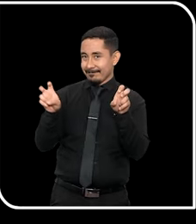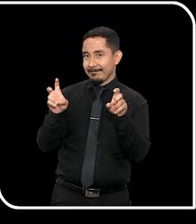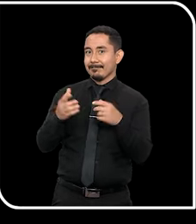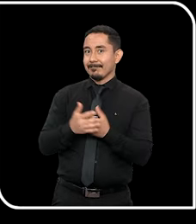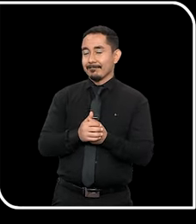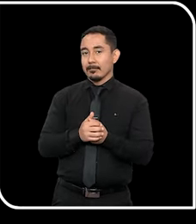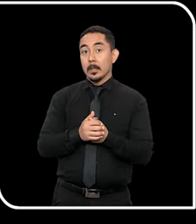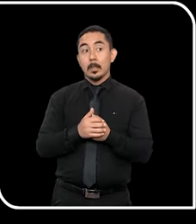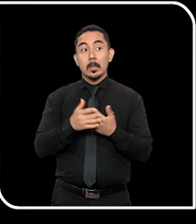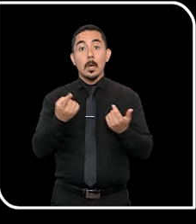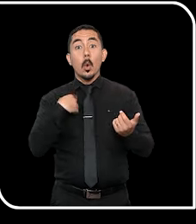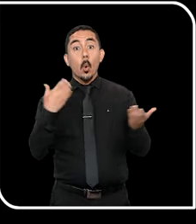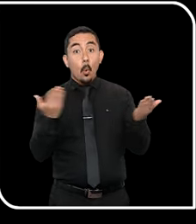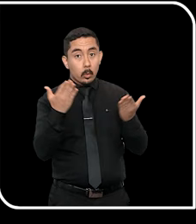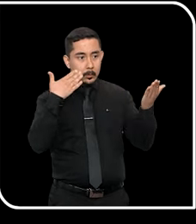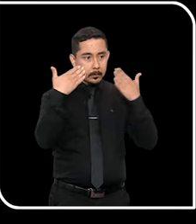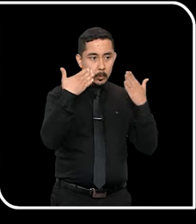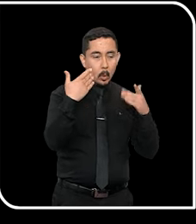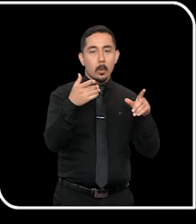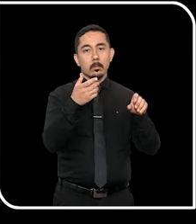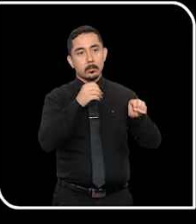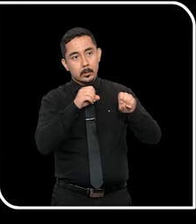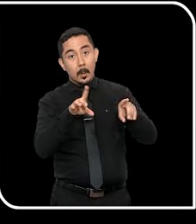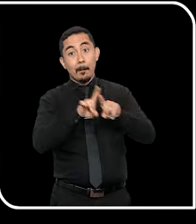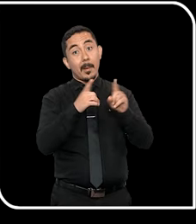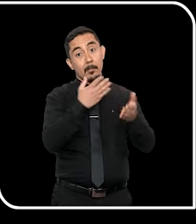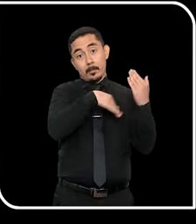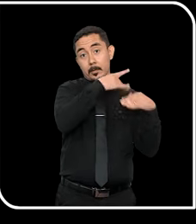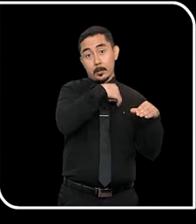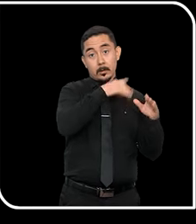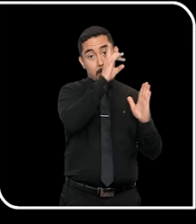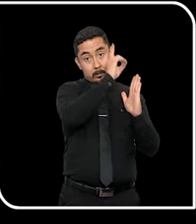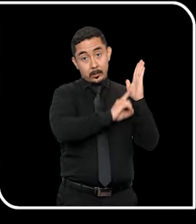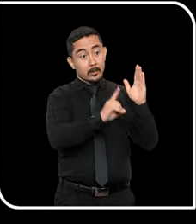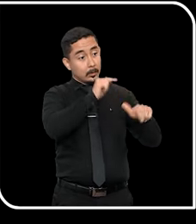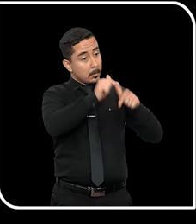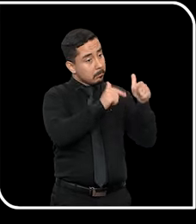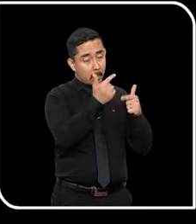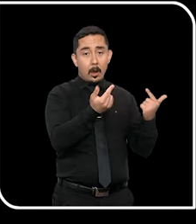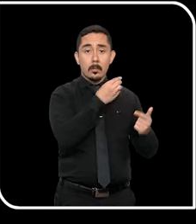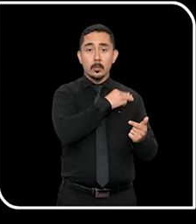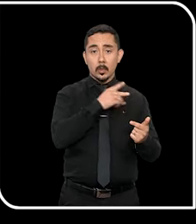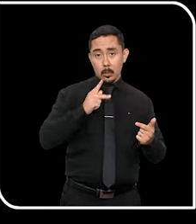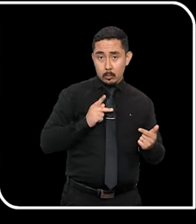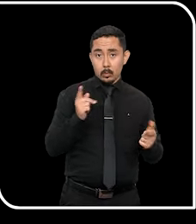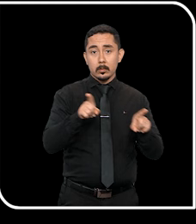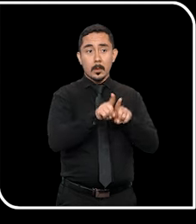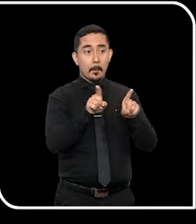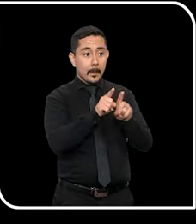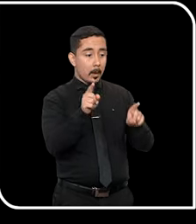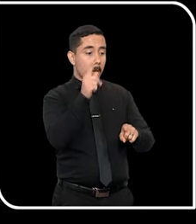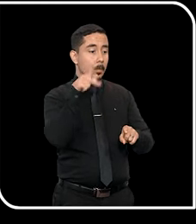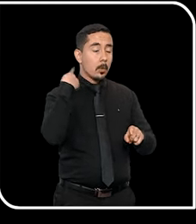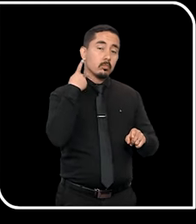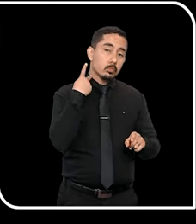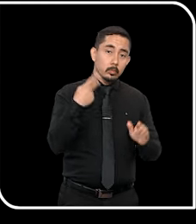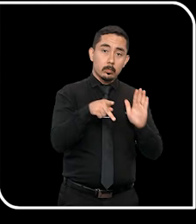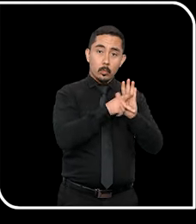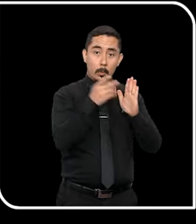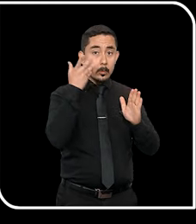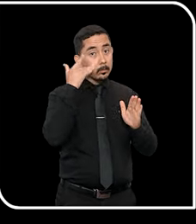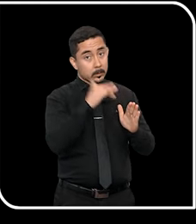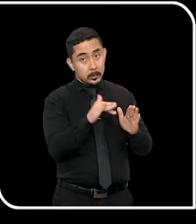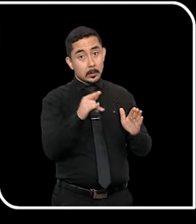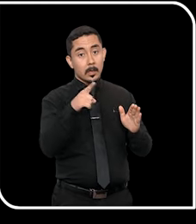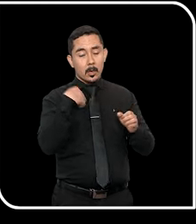psicóloga e Educadora parental mas eu trabalhei 10 anos no direito eu trabalhava no ministério público na promotoria de infância e juventude e eu digo que